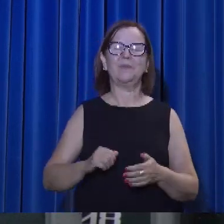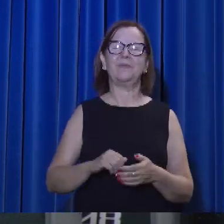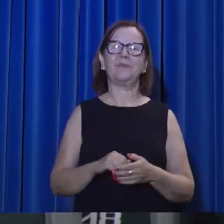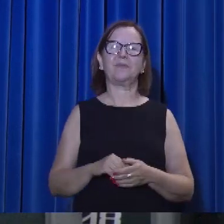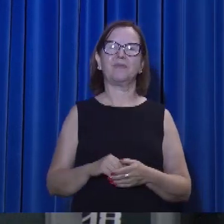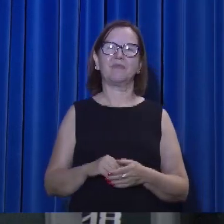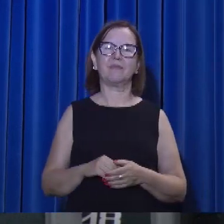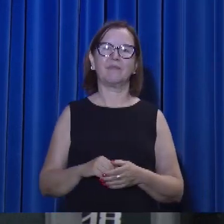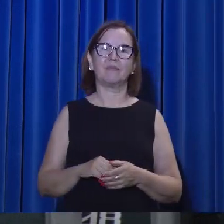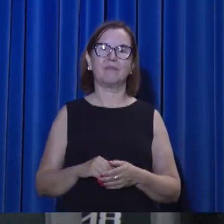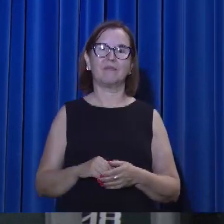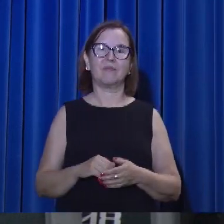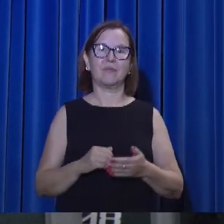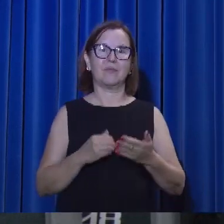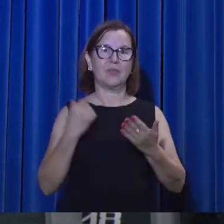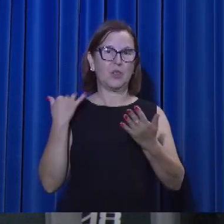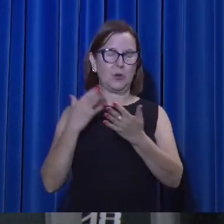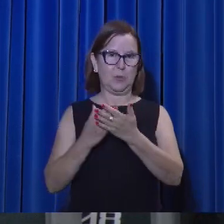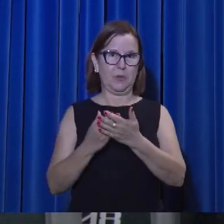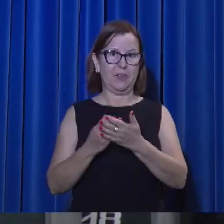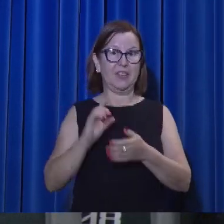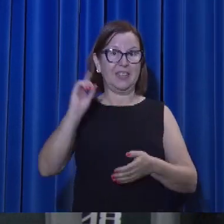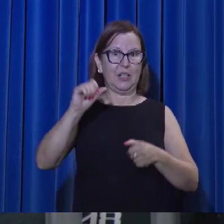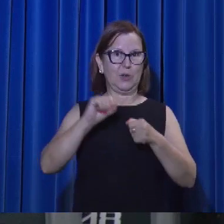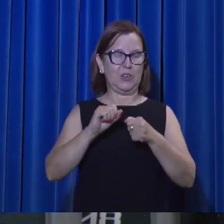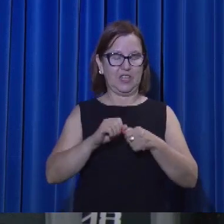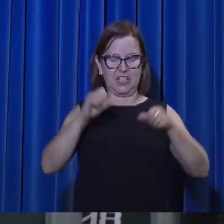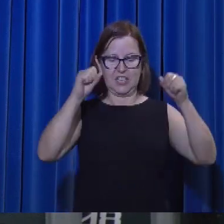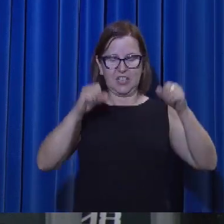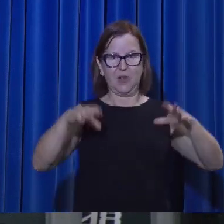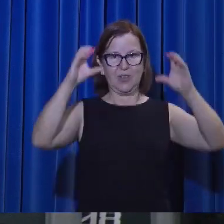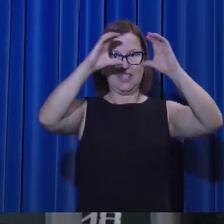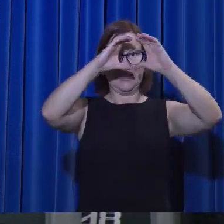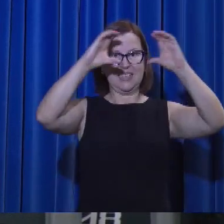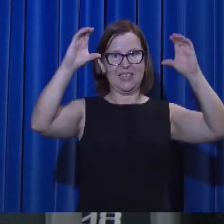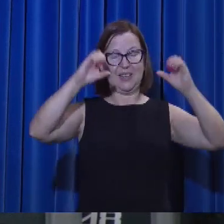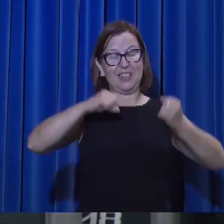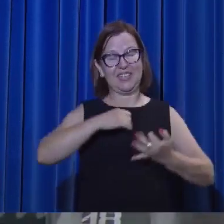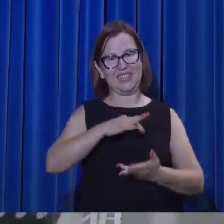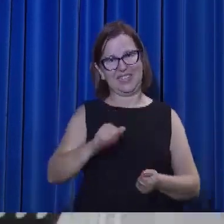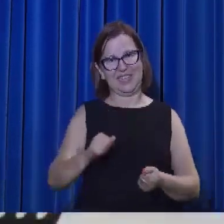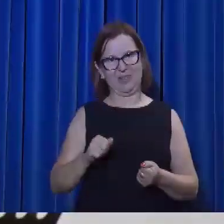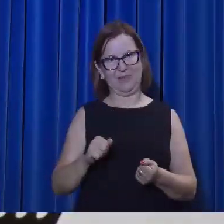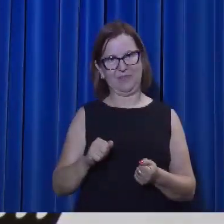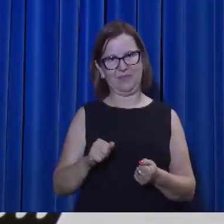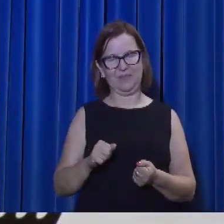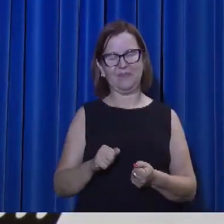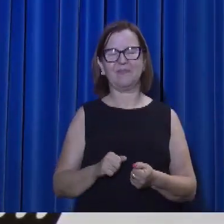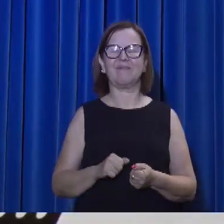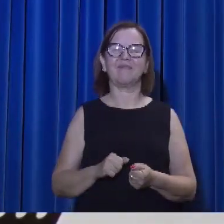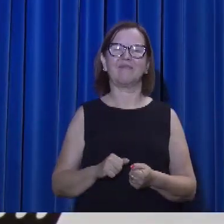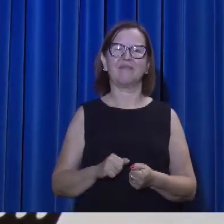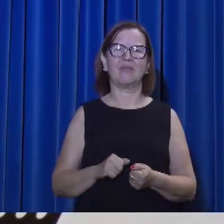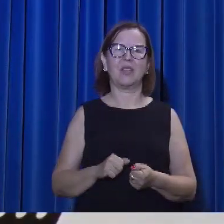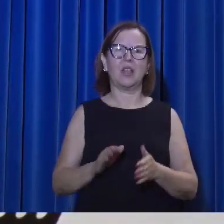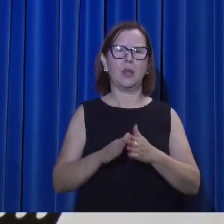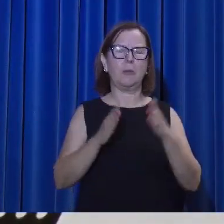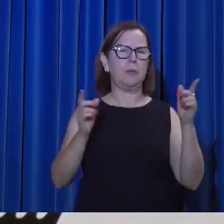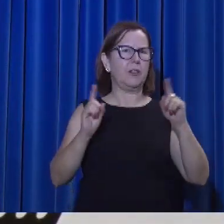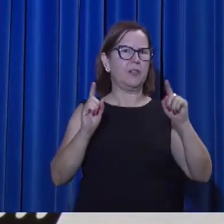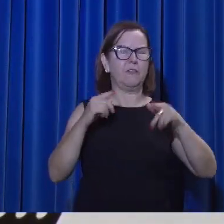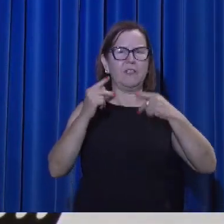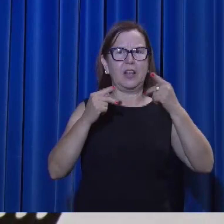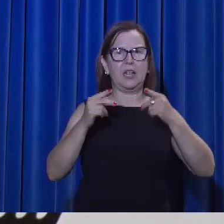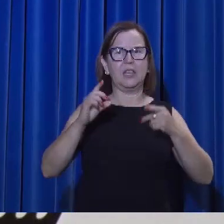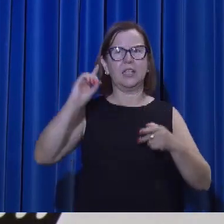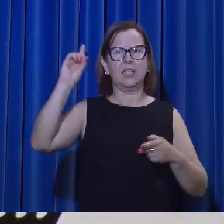No princípio criou Deus os céus e a terra, ponto. É assim que começa a Bíblia. A Bíblia não diz assim, no princípio criou Deus os céus e